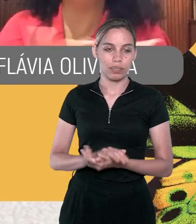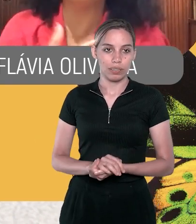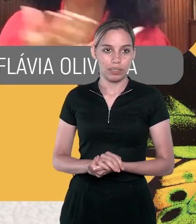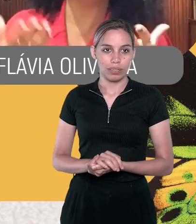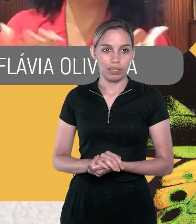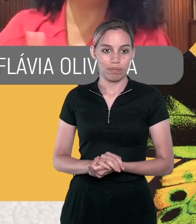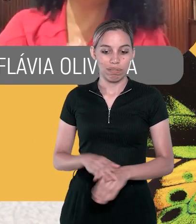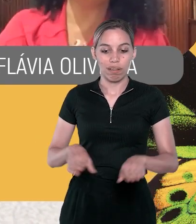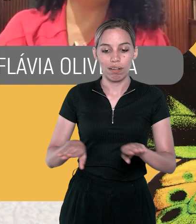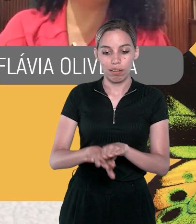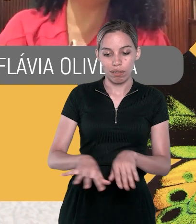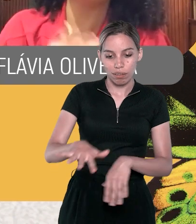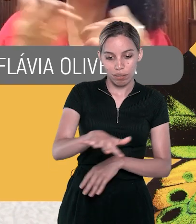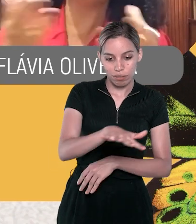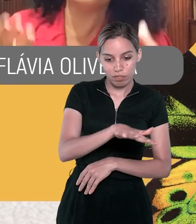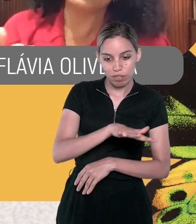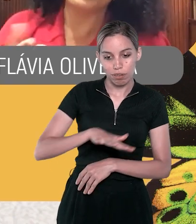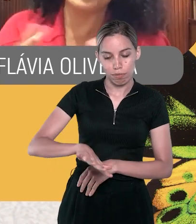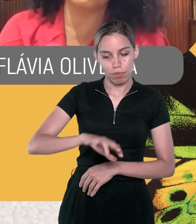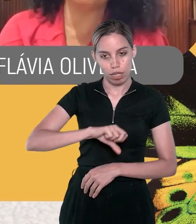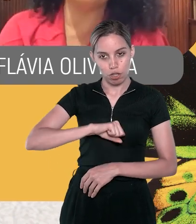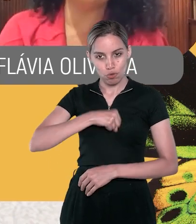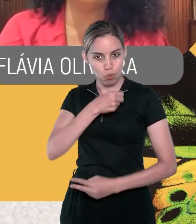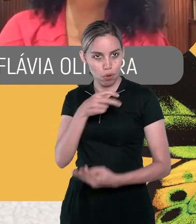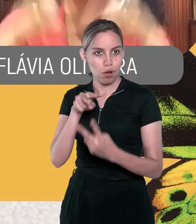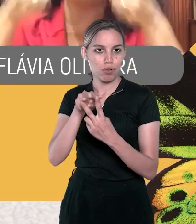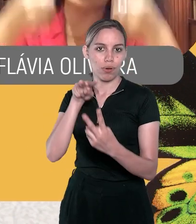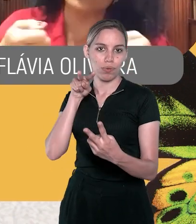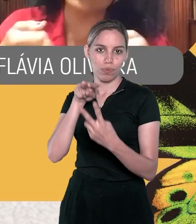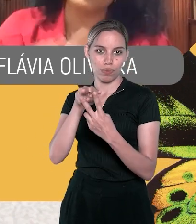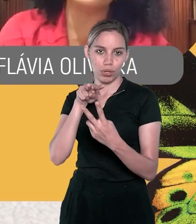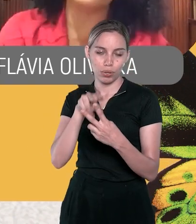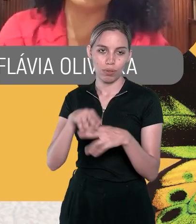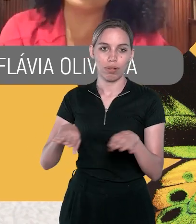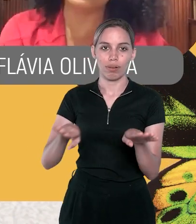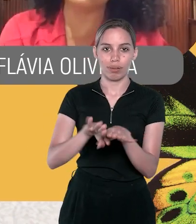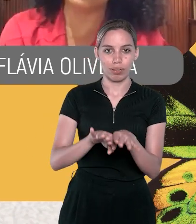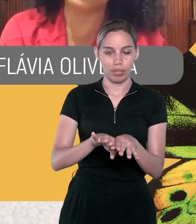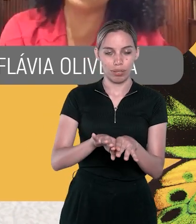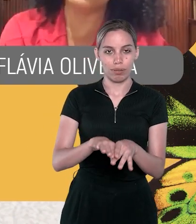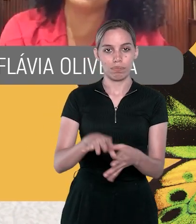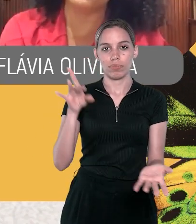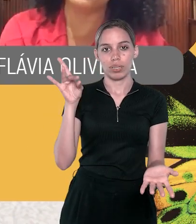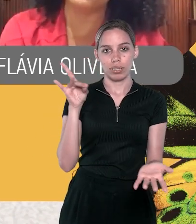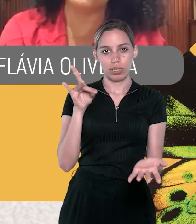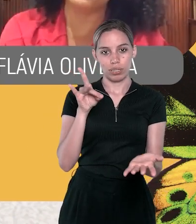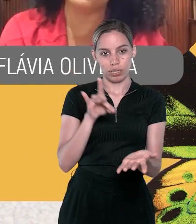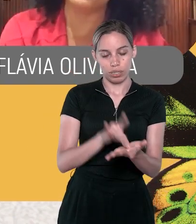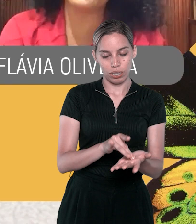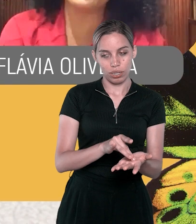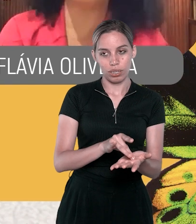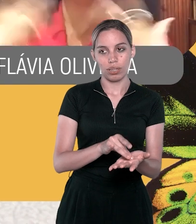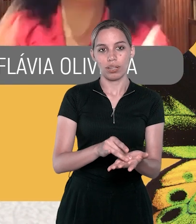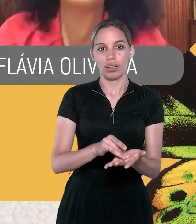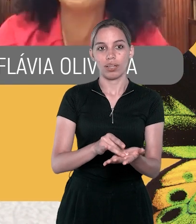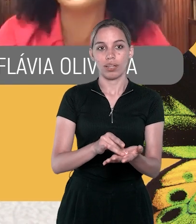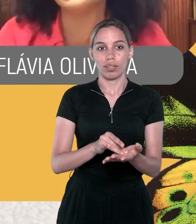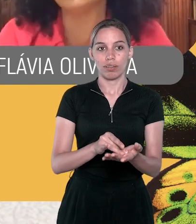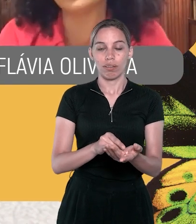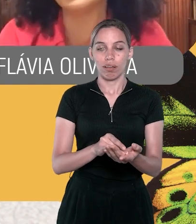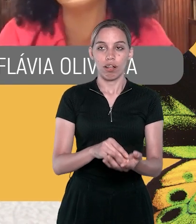esse ambiente de ódio virtual e de ódio objetivo, né? A